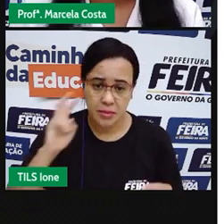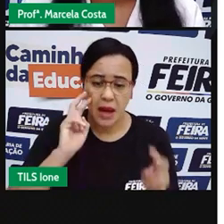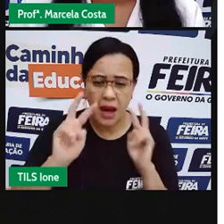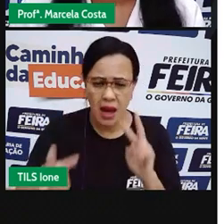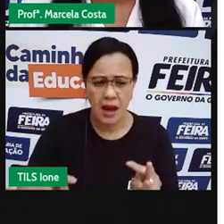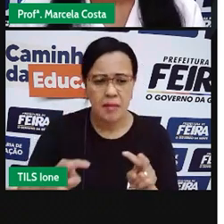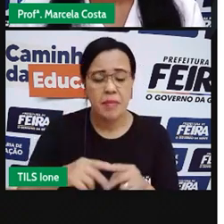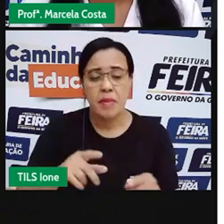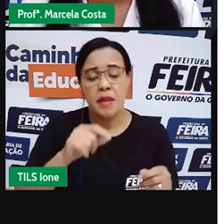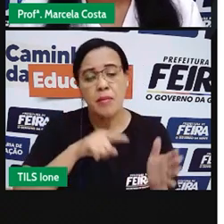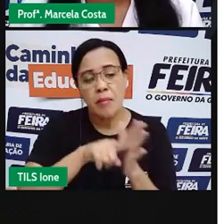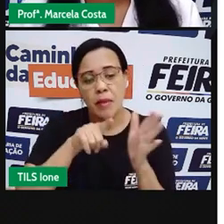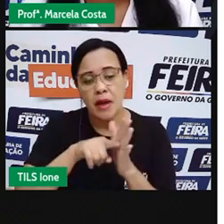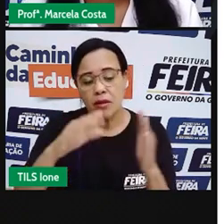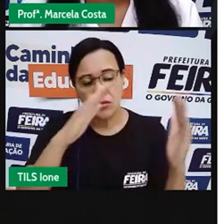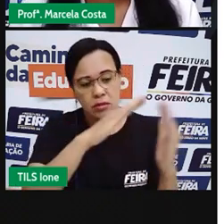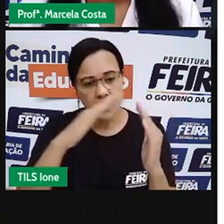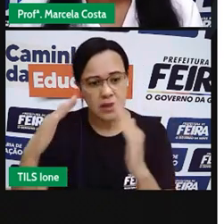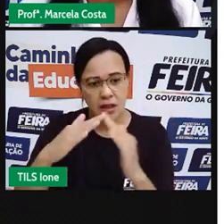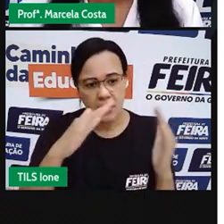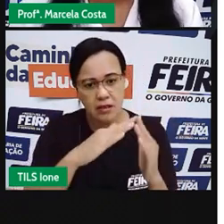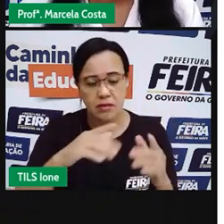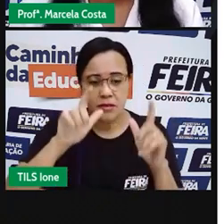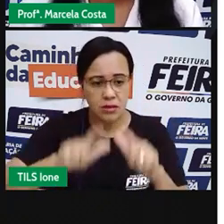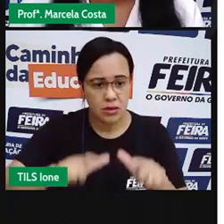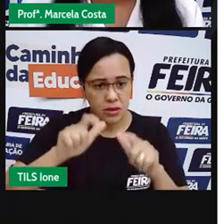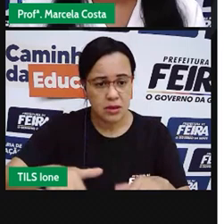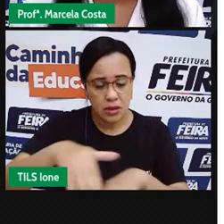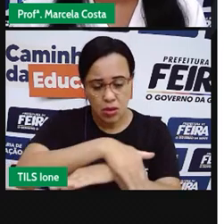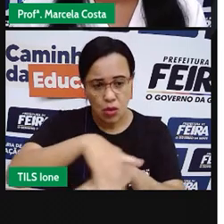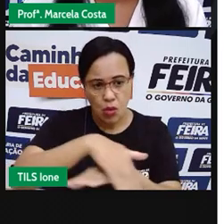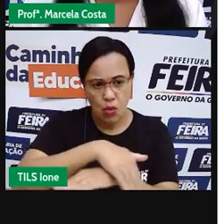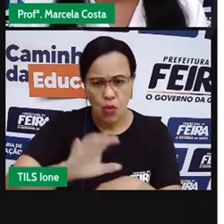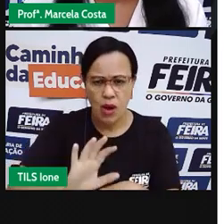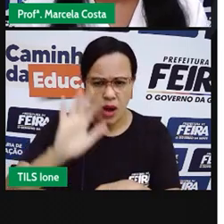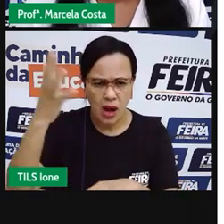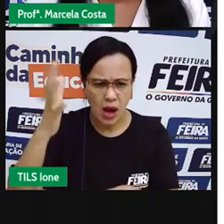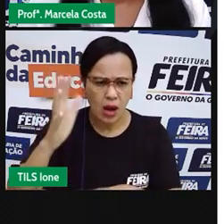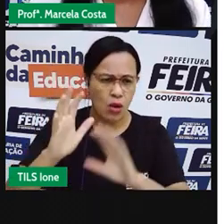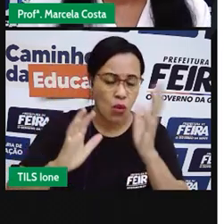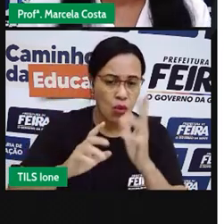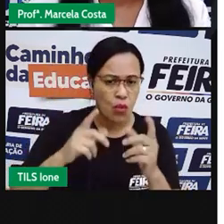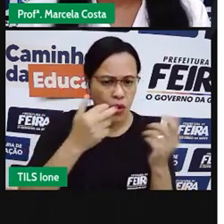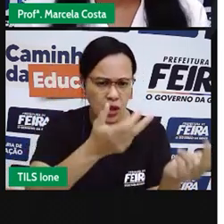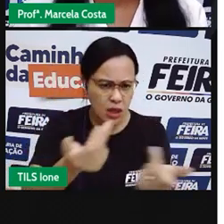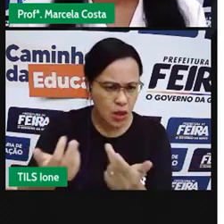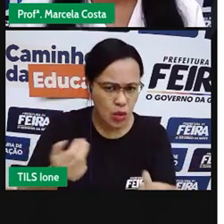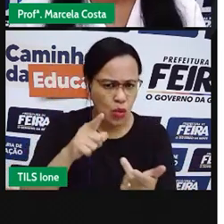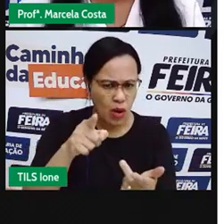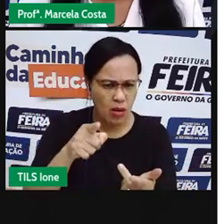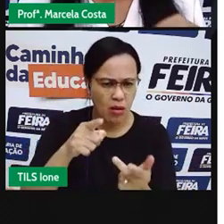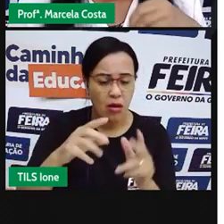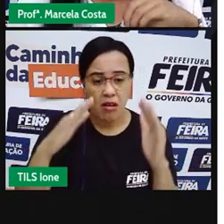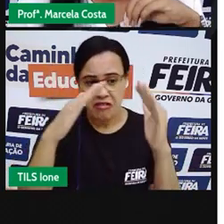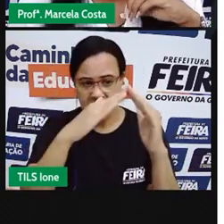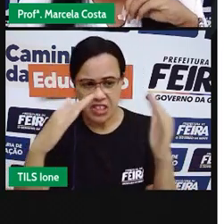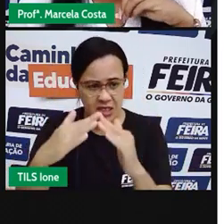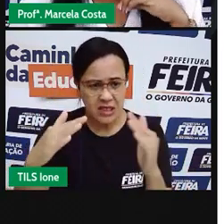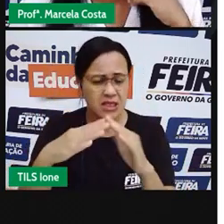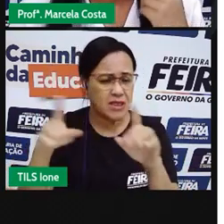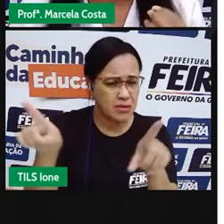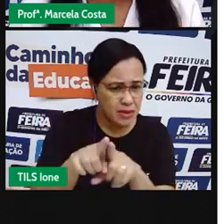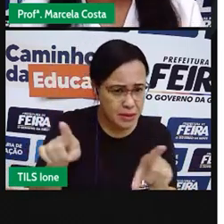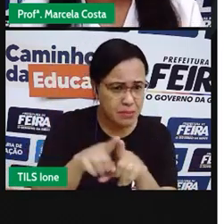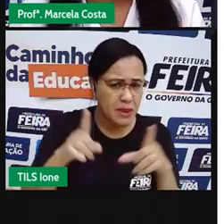vivência, né, do bairro onde você mora, já aconteceu uma situação de que algum vizinho tem